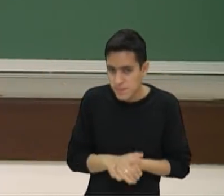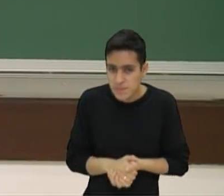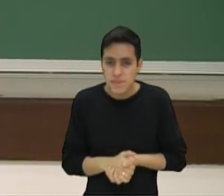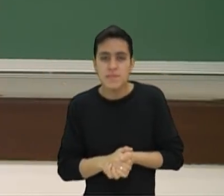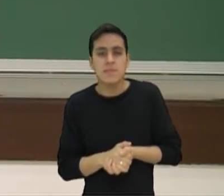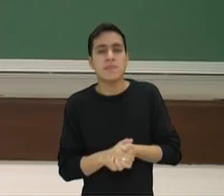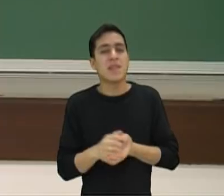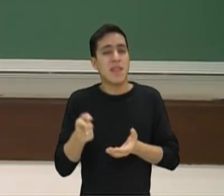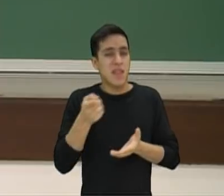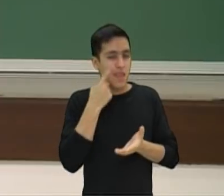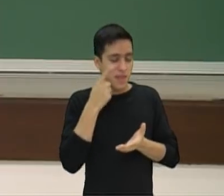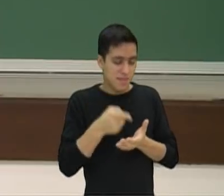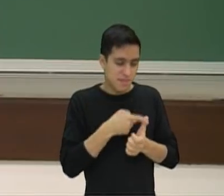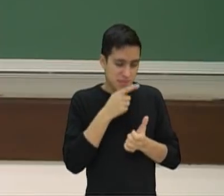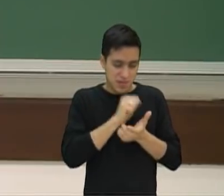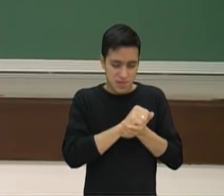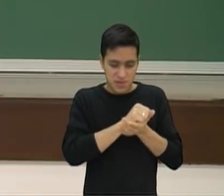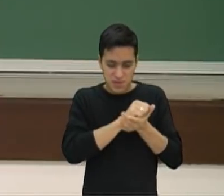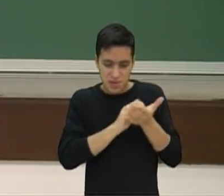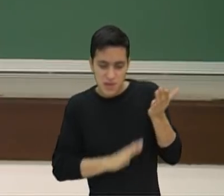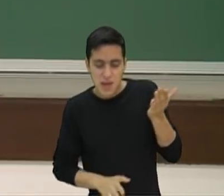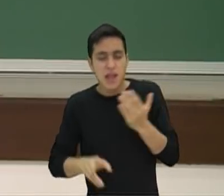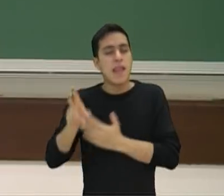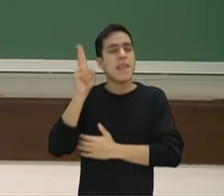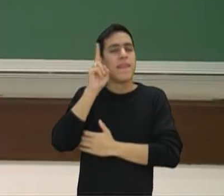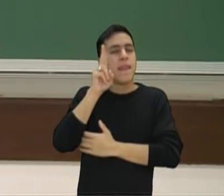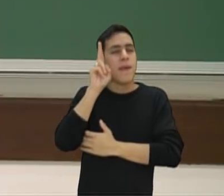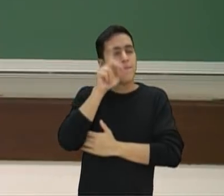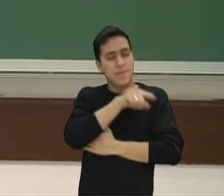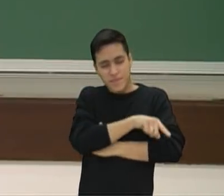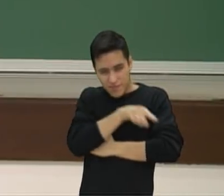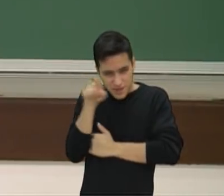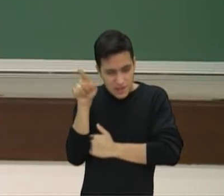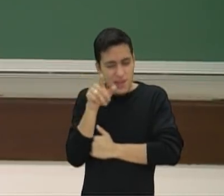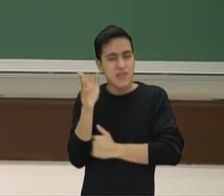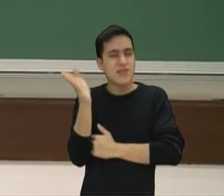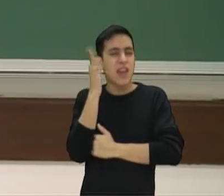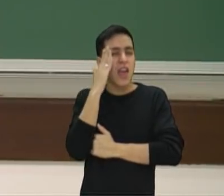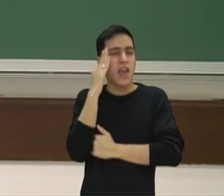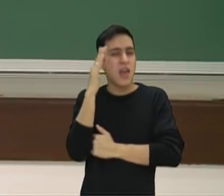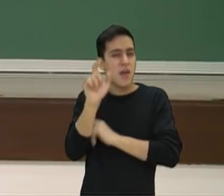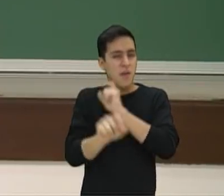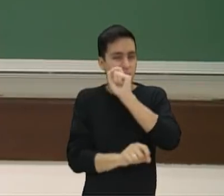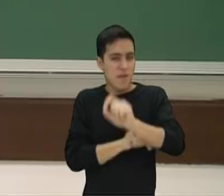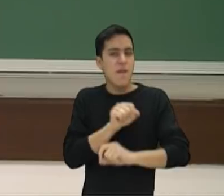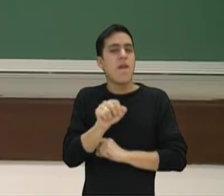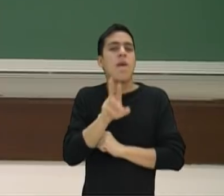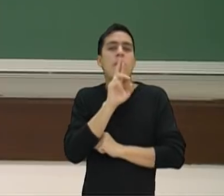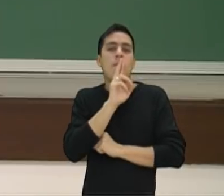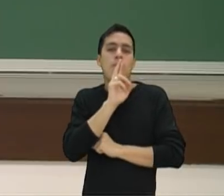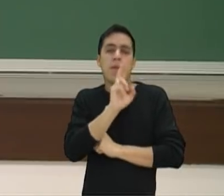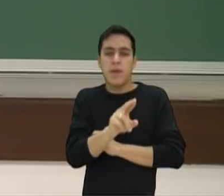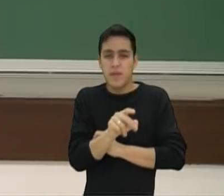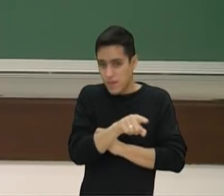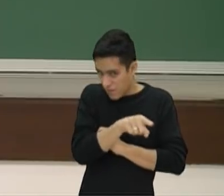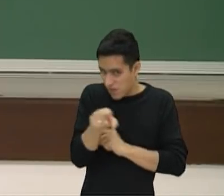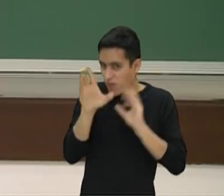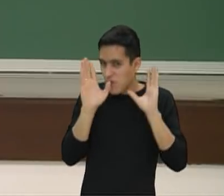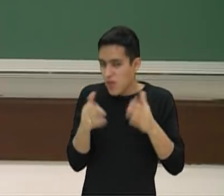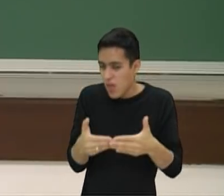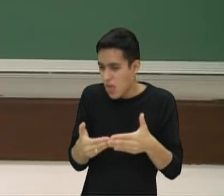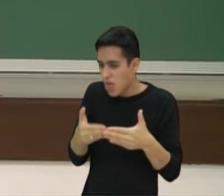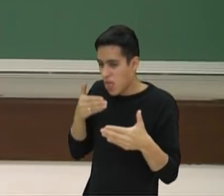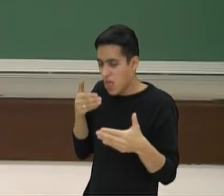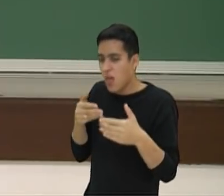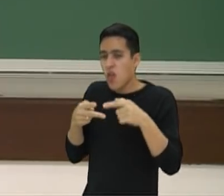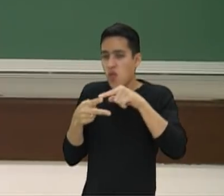Vamos lá para a nossa primeira atividade, lembrando que vocês já devem saber essa resposta. Vocês já fizeram isso há